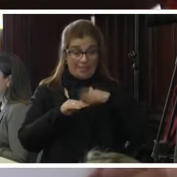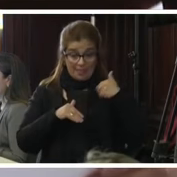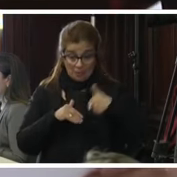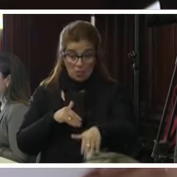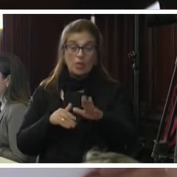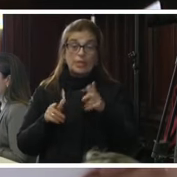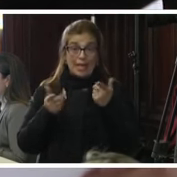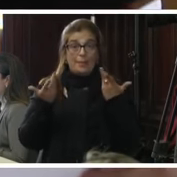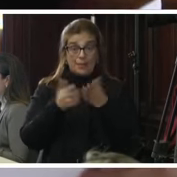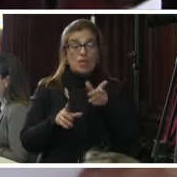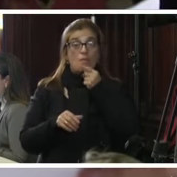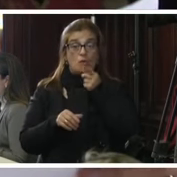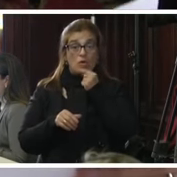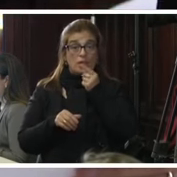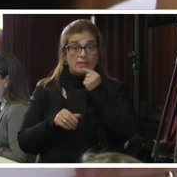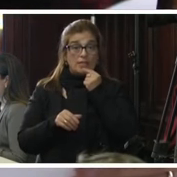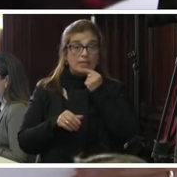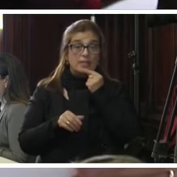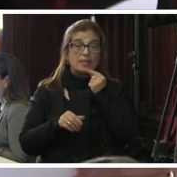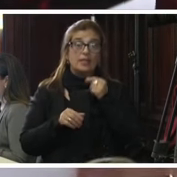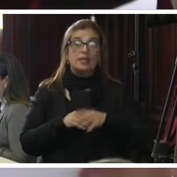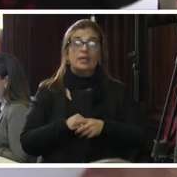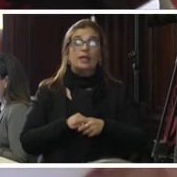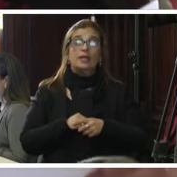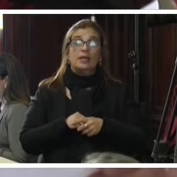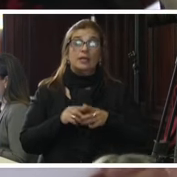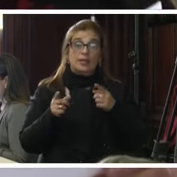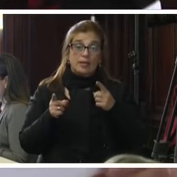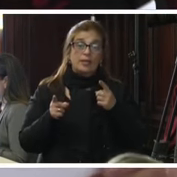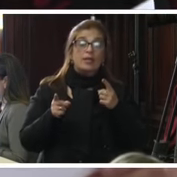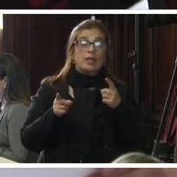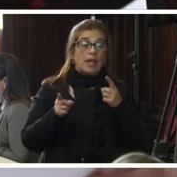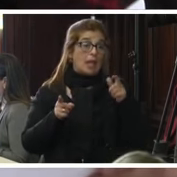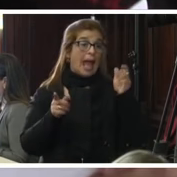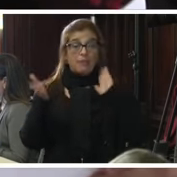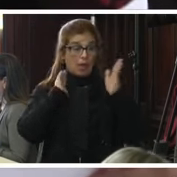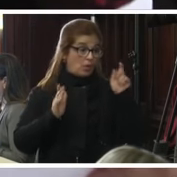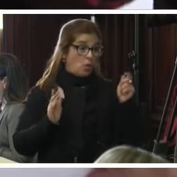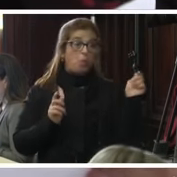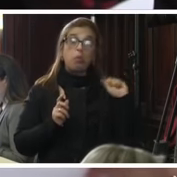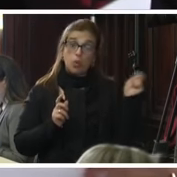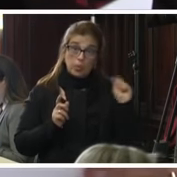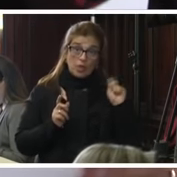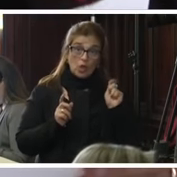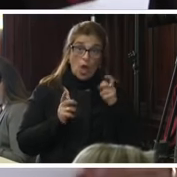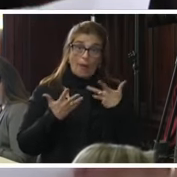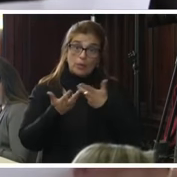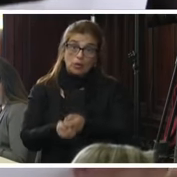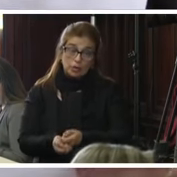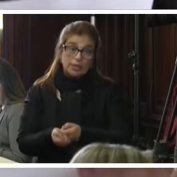novas coligidas pela organização Rede da Maré, a Defensoria Pública ajuizou uma ação